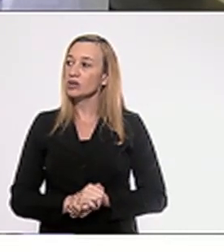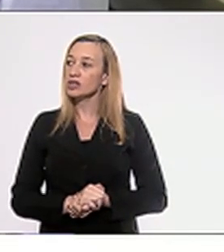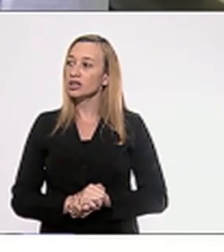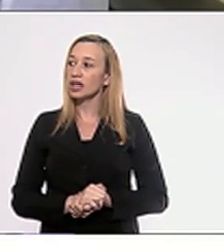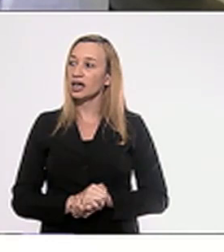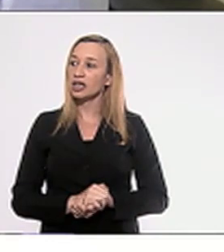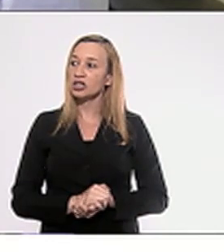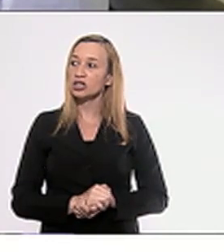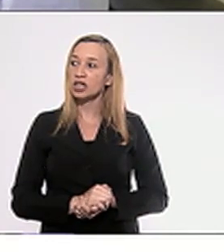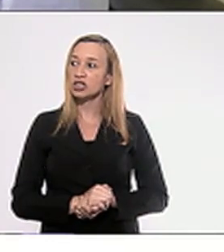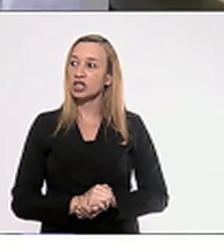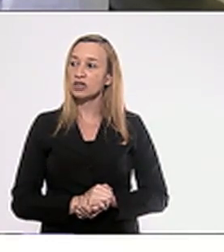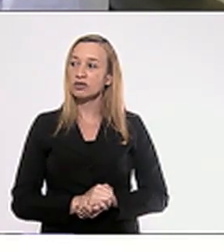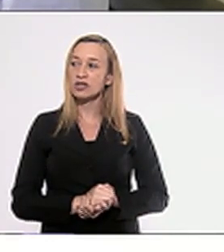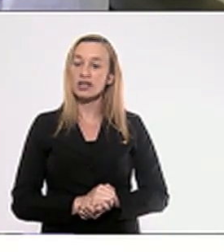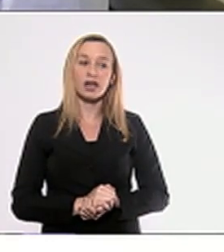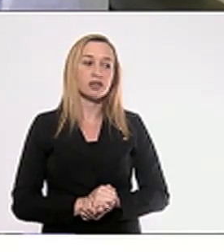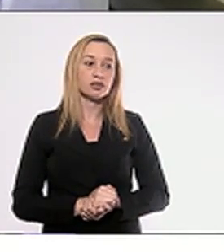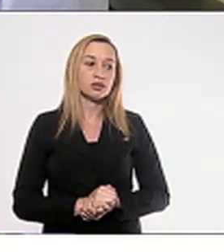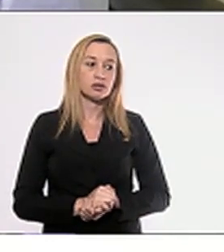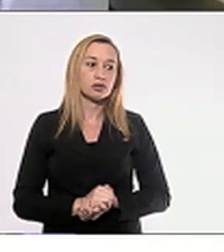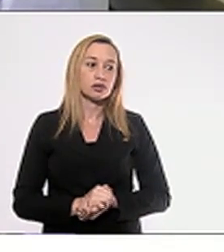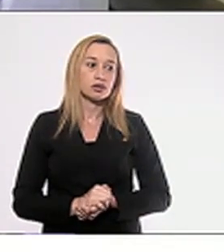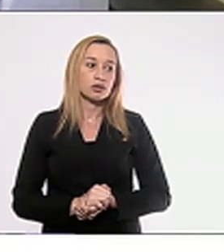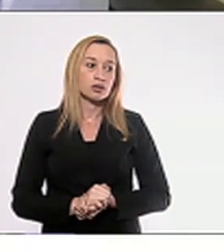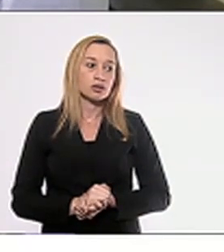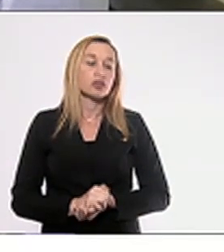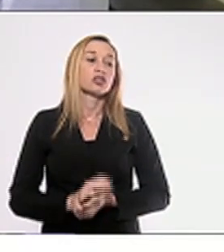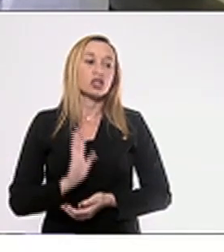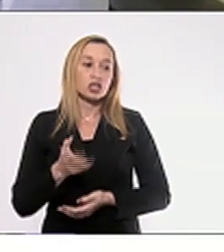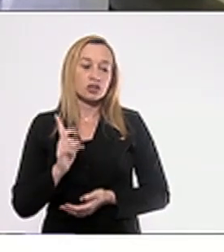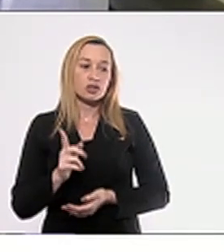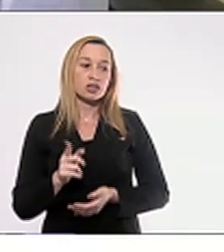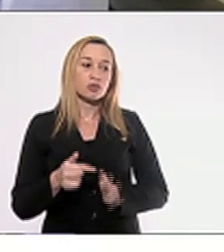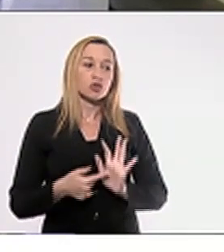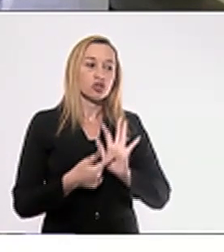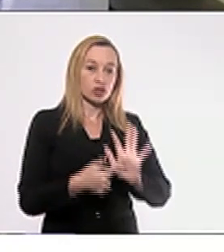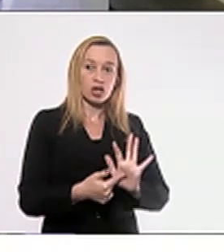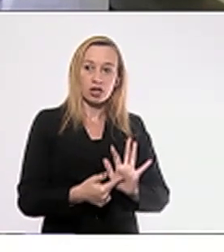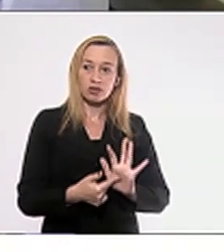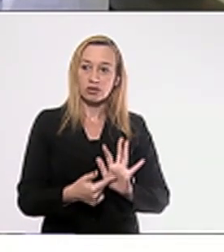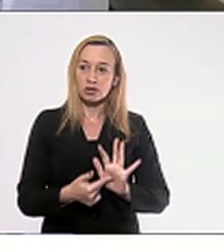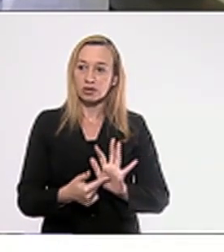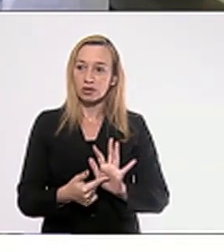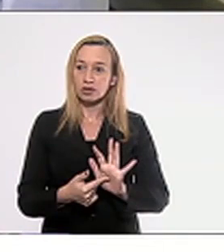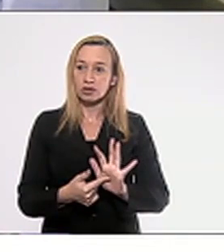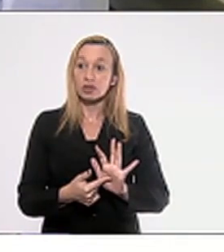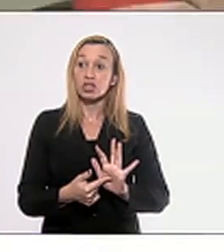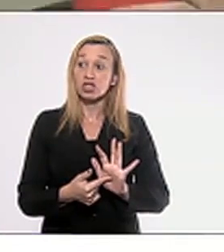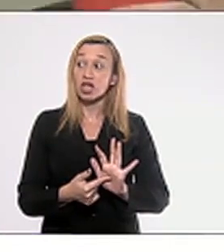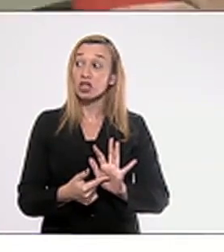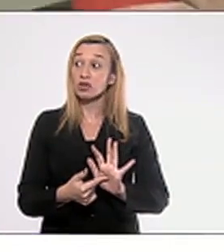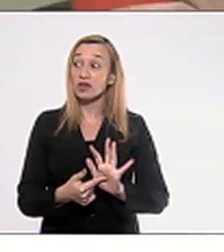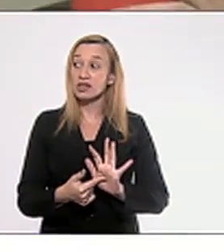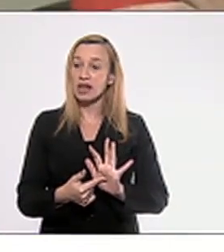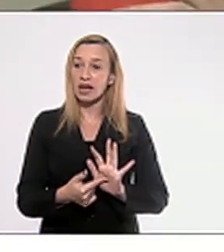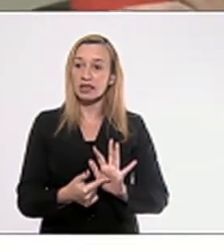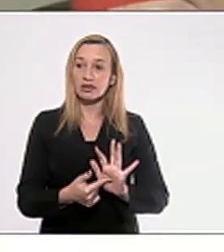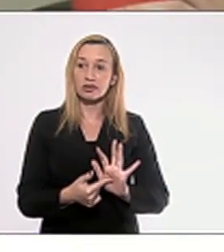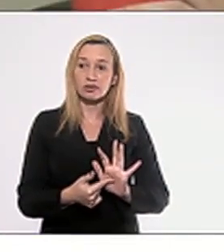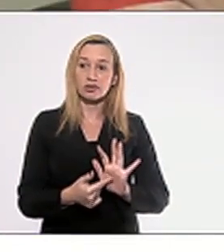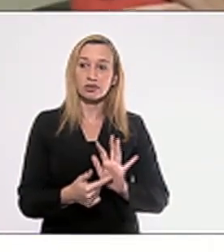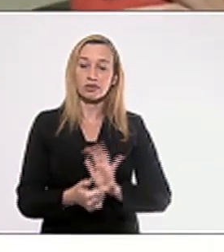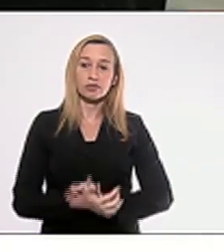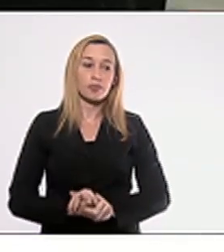Ou seja, está em fase de licitação e já serão instalados, e gradativamente as próximas compras serão com essa